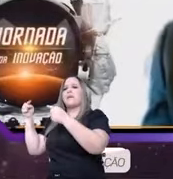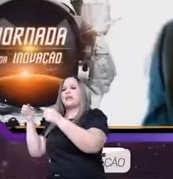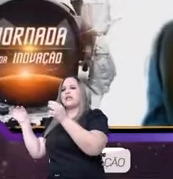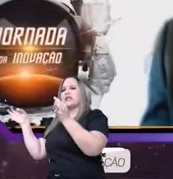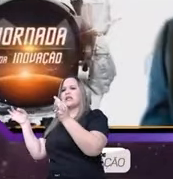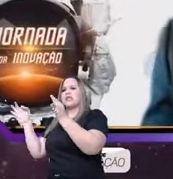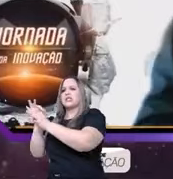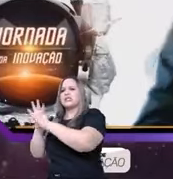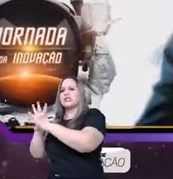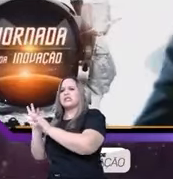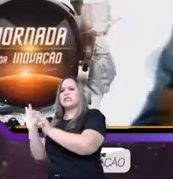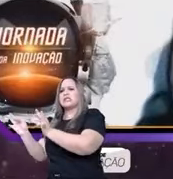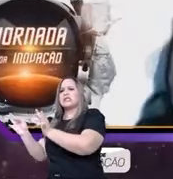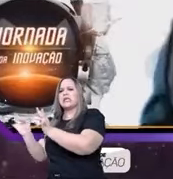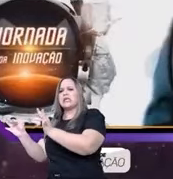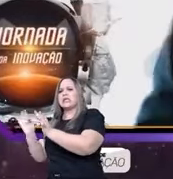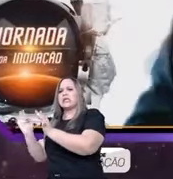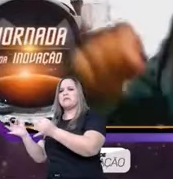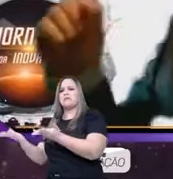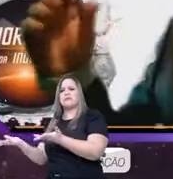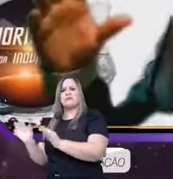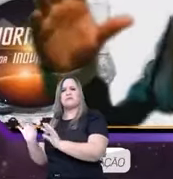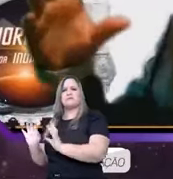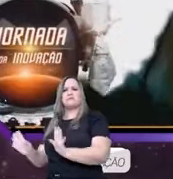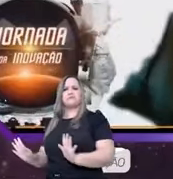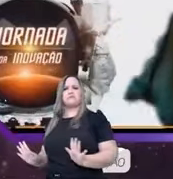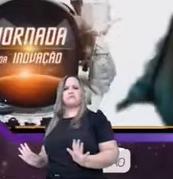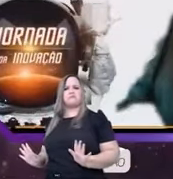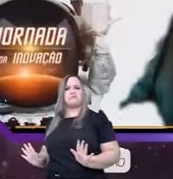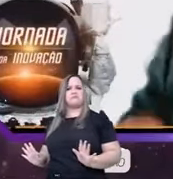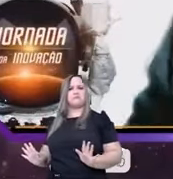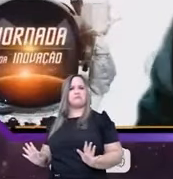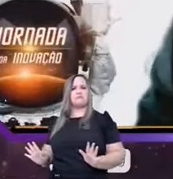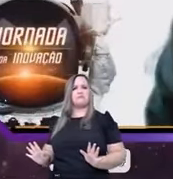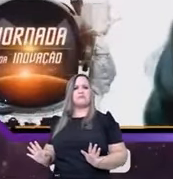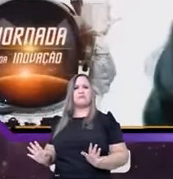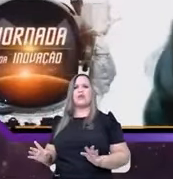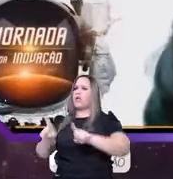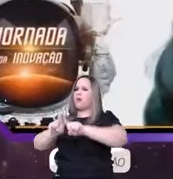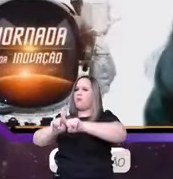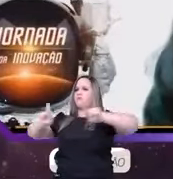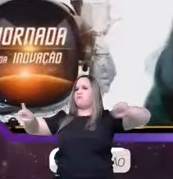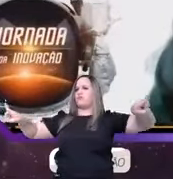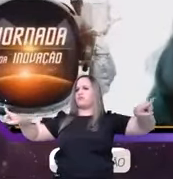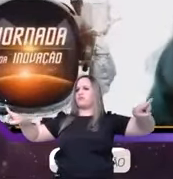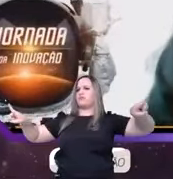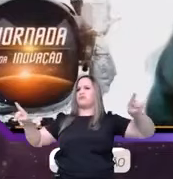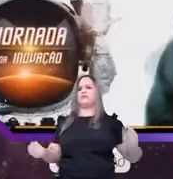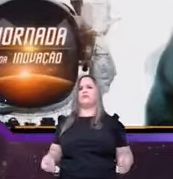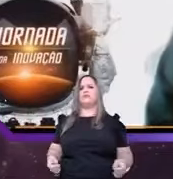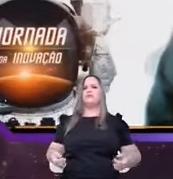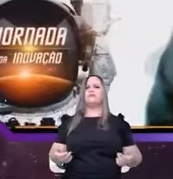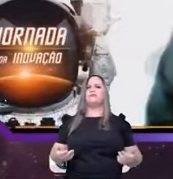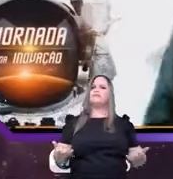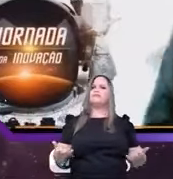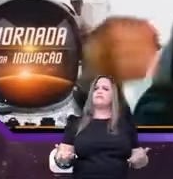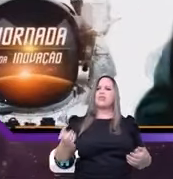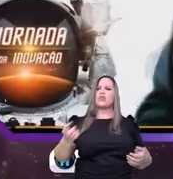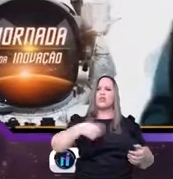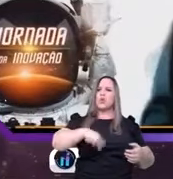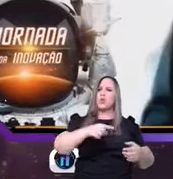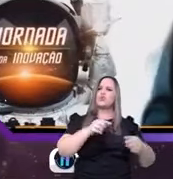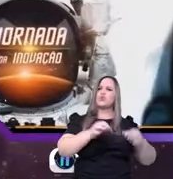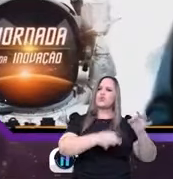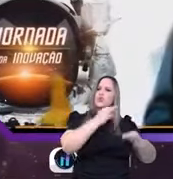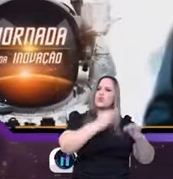sistema de precedentes, um extremo totalmente oposto. E o judiciário ele tem que se adaptar para